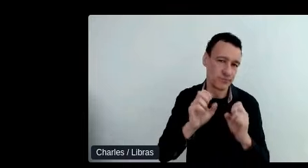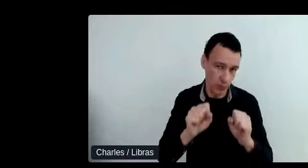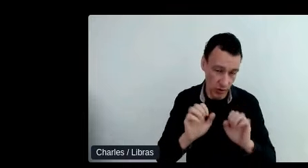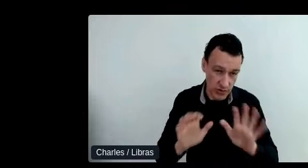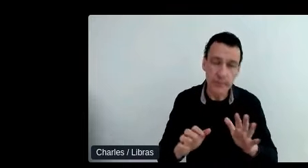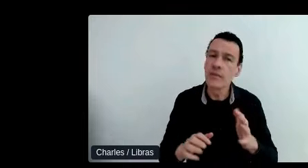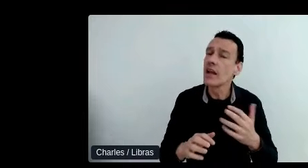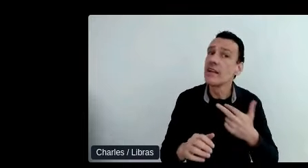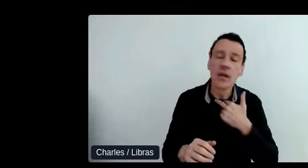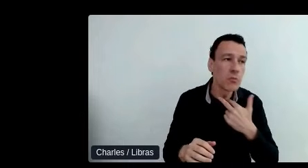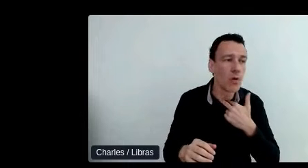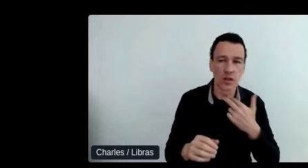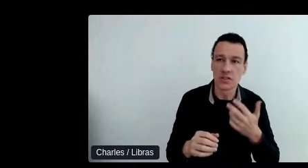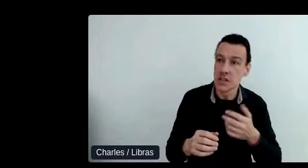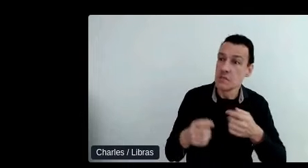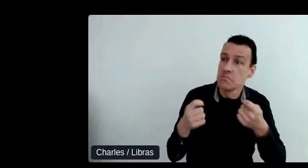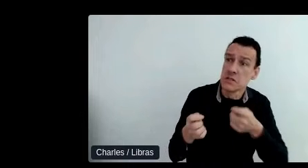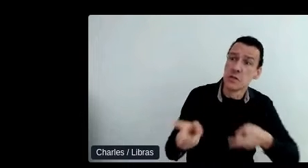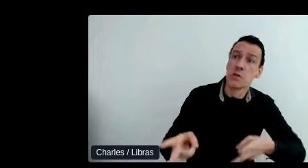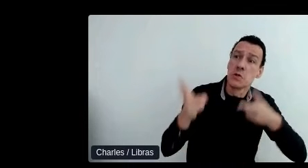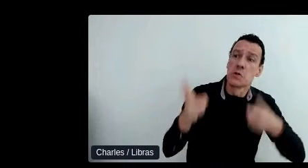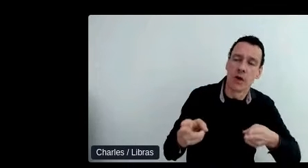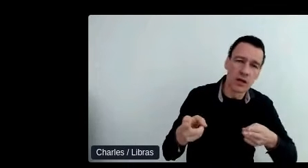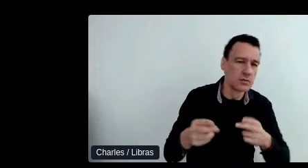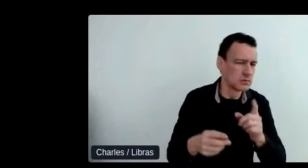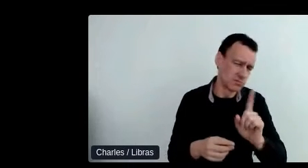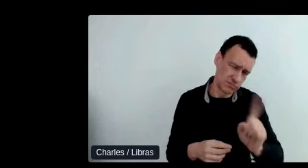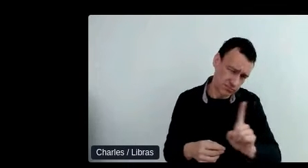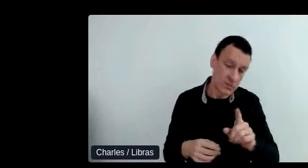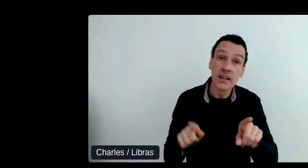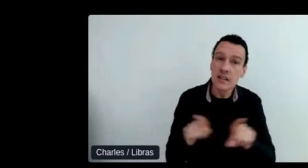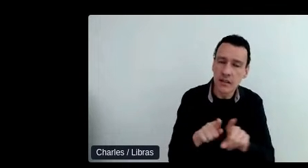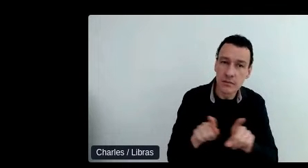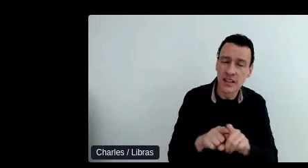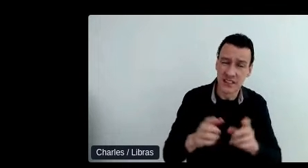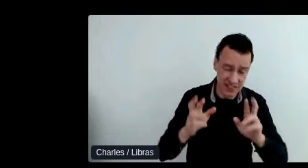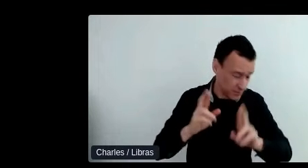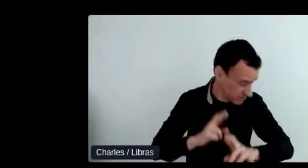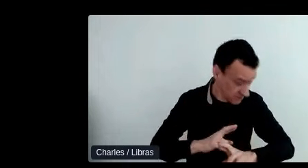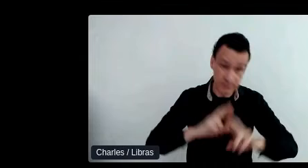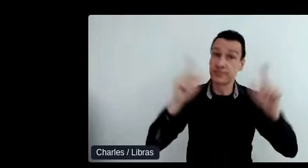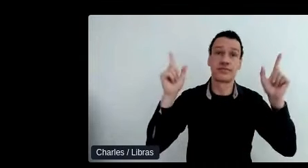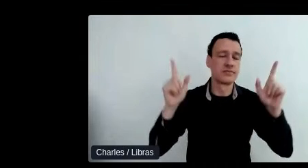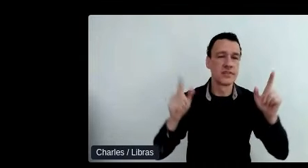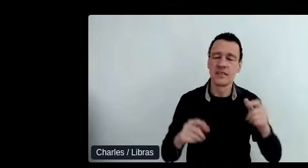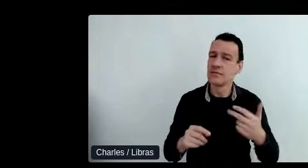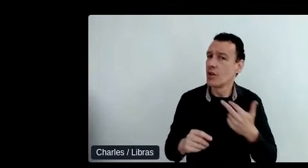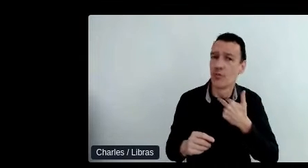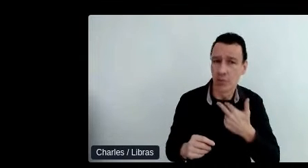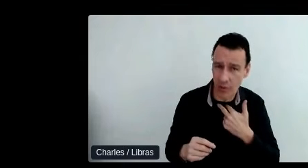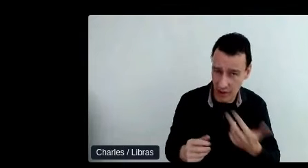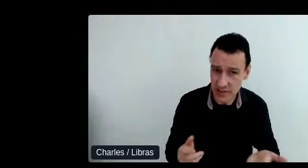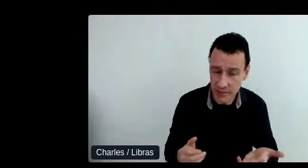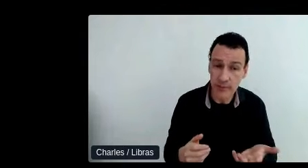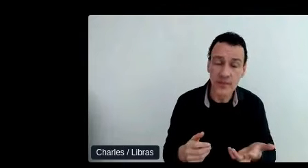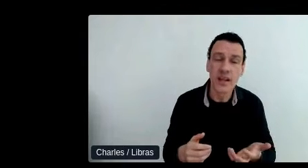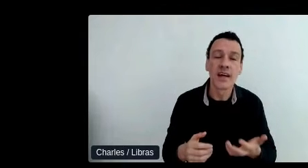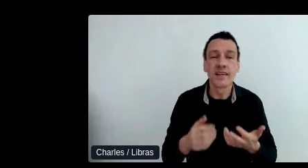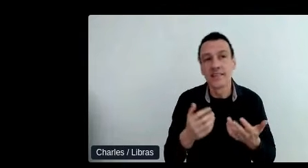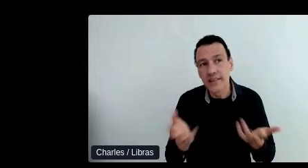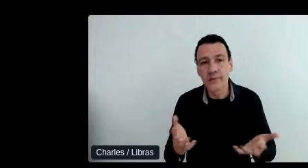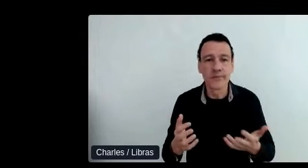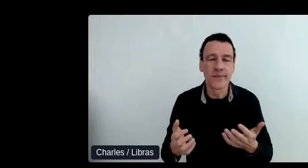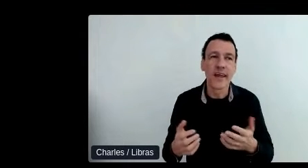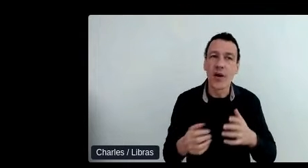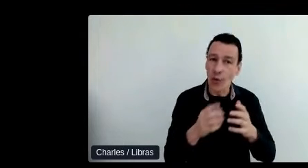alto e nem muito baixo, porque na prática existem exceções. Então, nada é muito certo e nada é